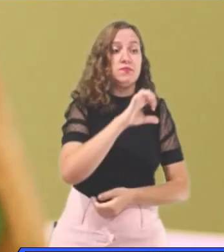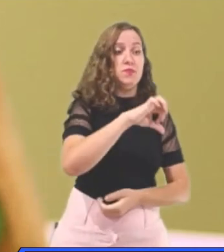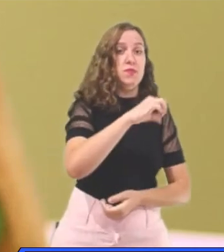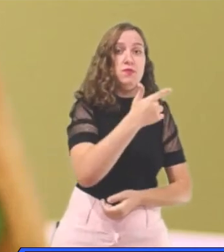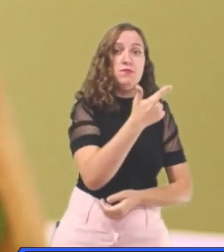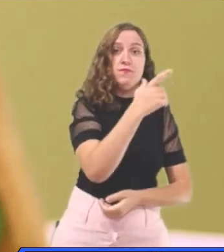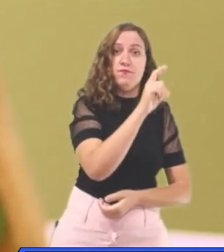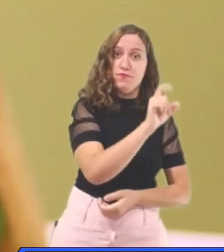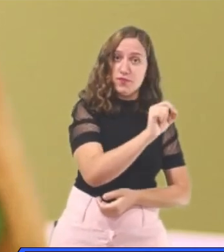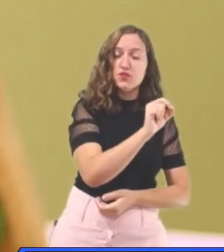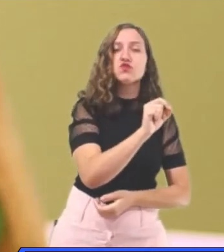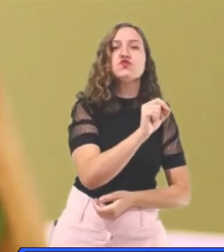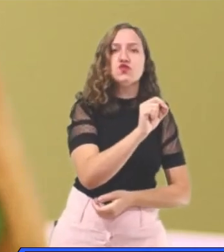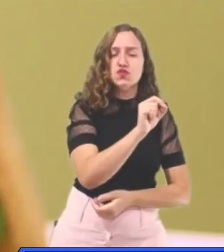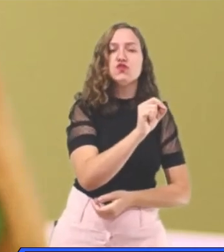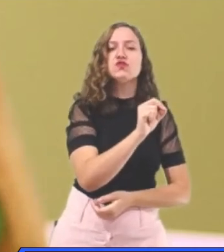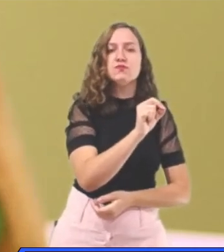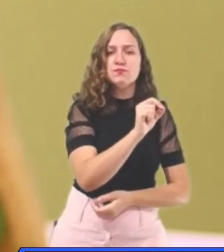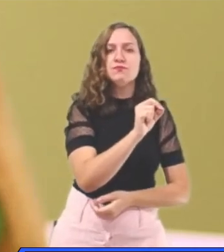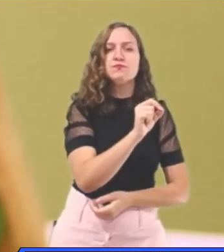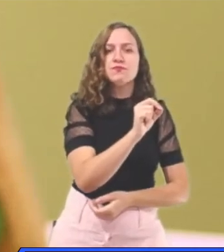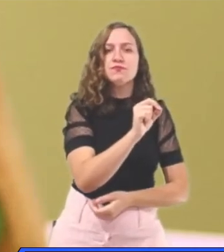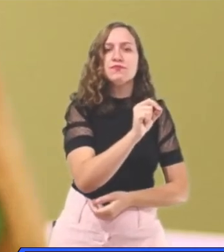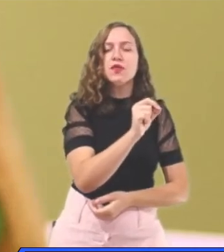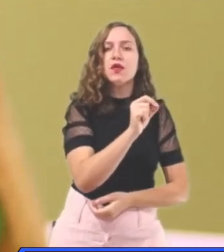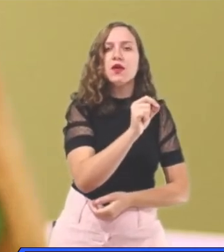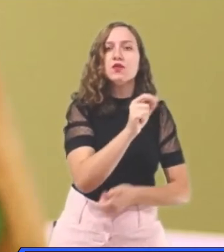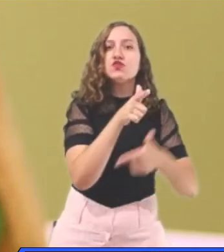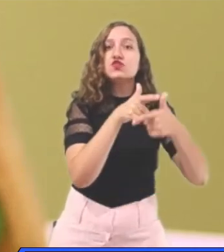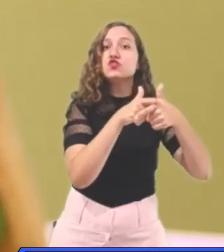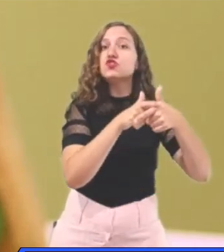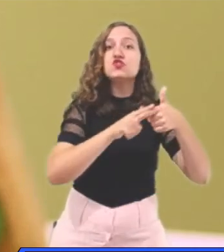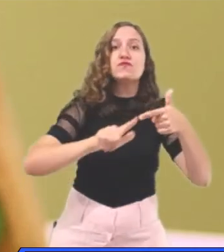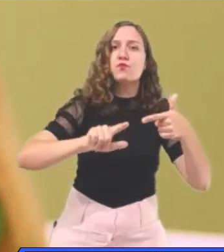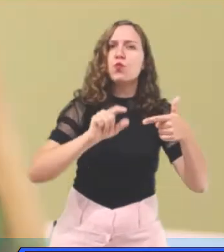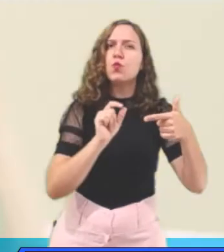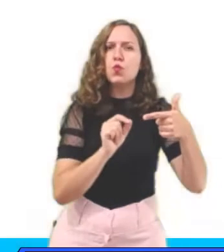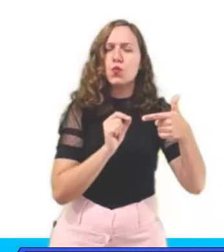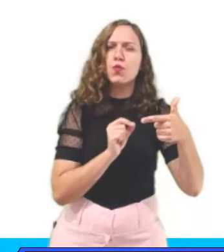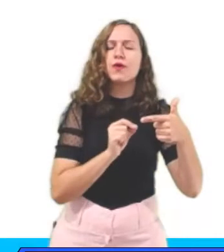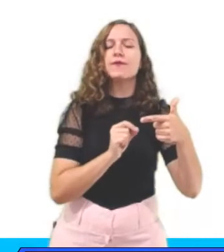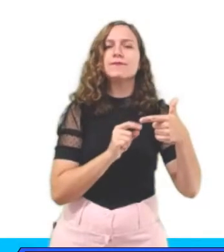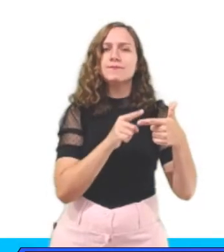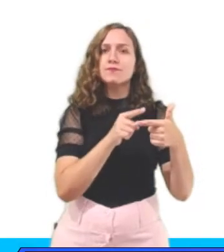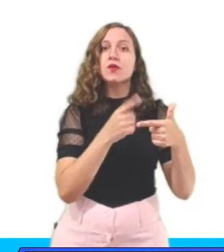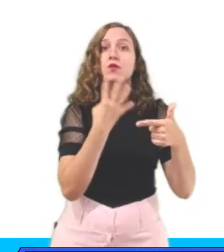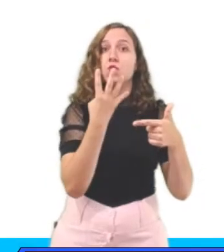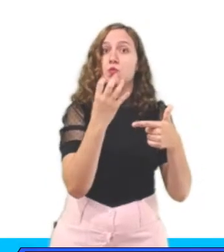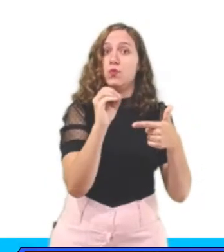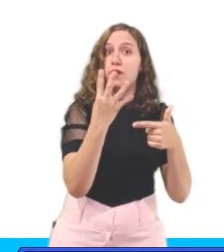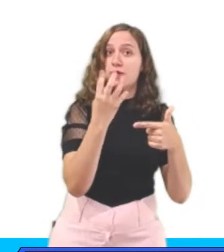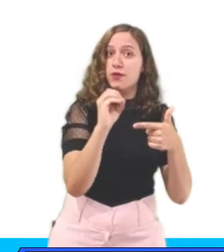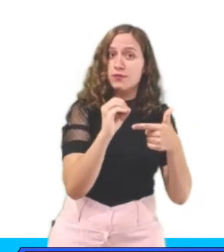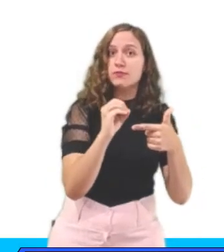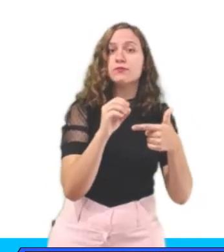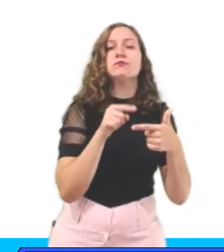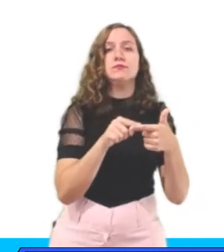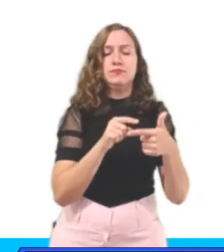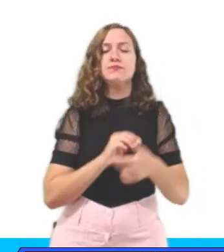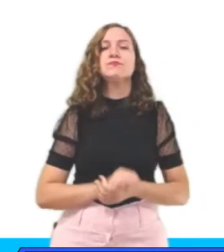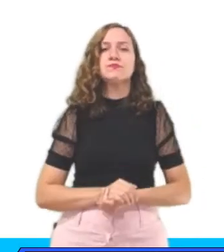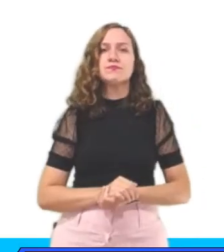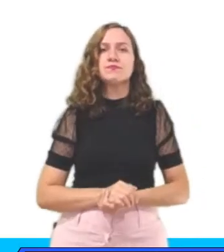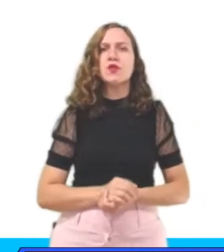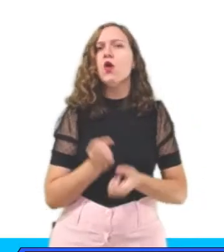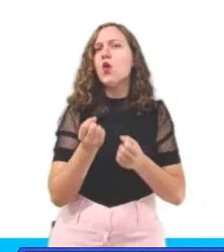920 e vou colocando os tijolinhos aqui. Então, eu vou dividir 920 por 40.